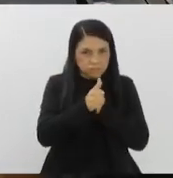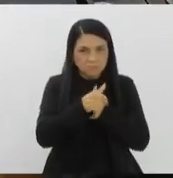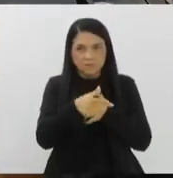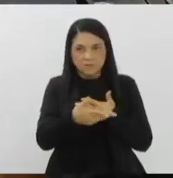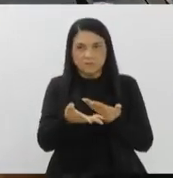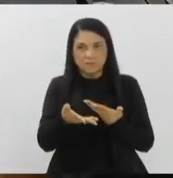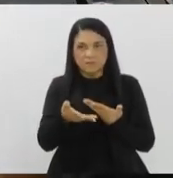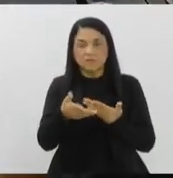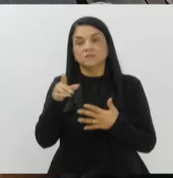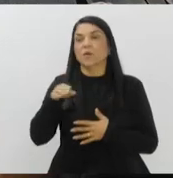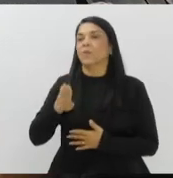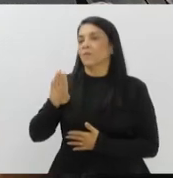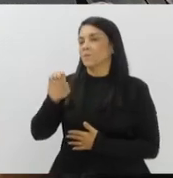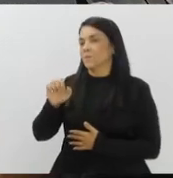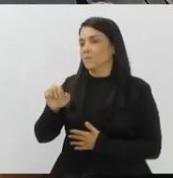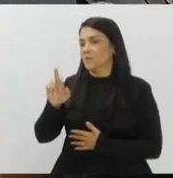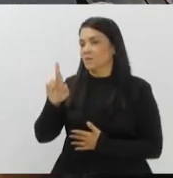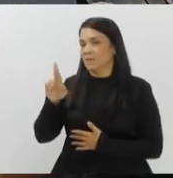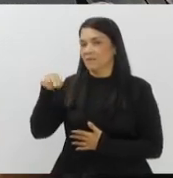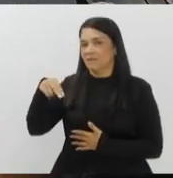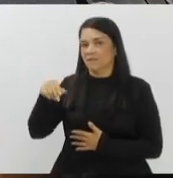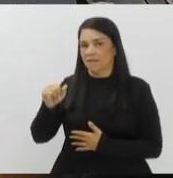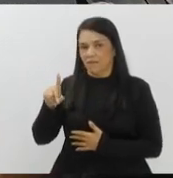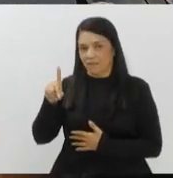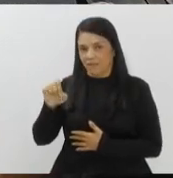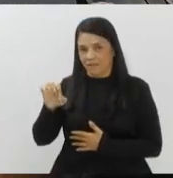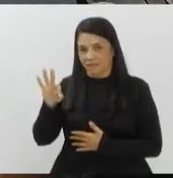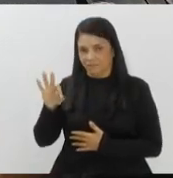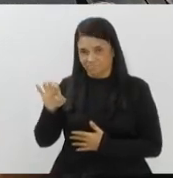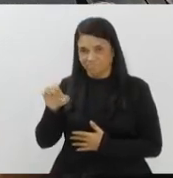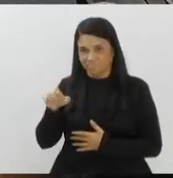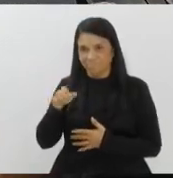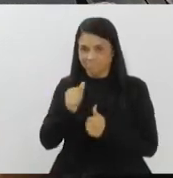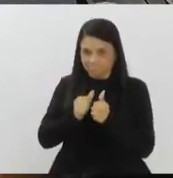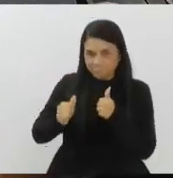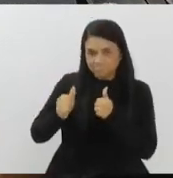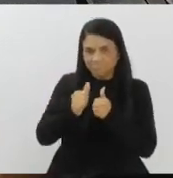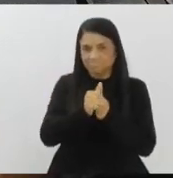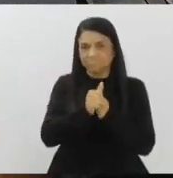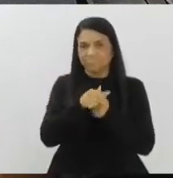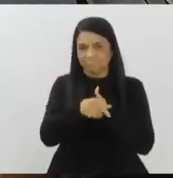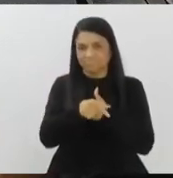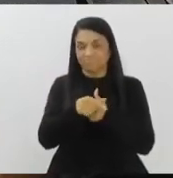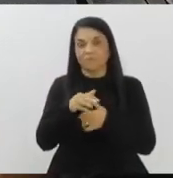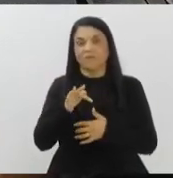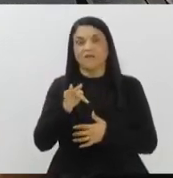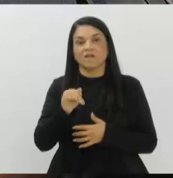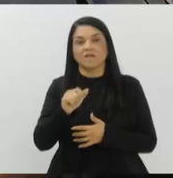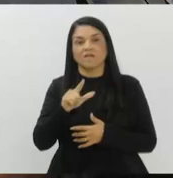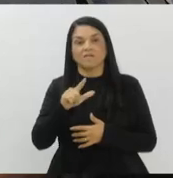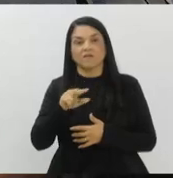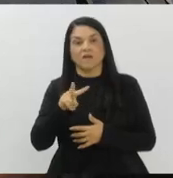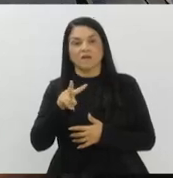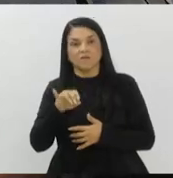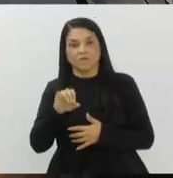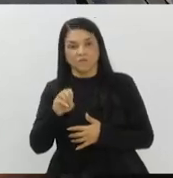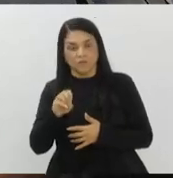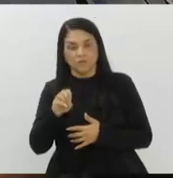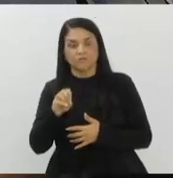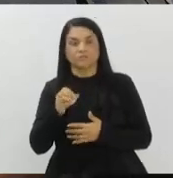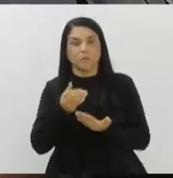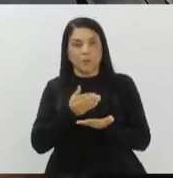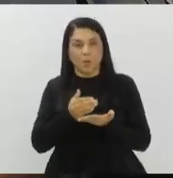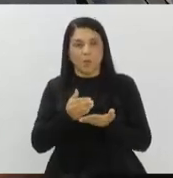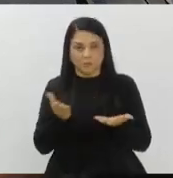Então, Bernadette, vamos. Pode ser? Então, Flávio gostaria de fazer as suas considerações iniciais também.